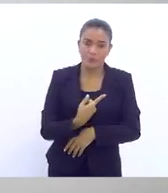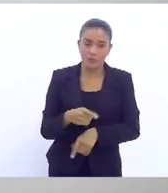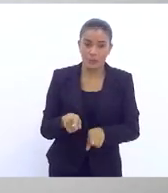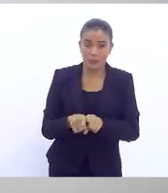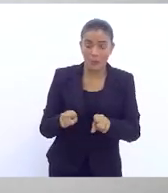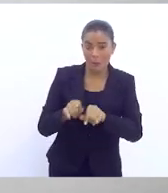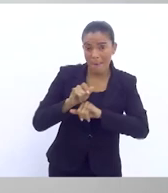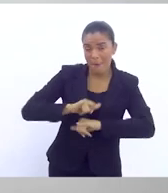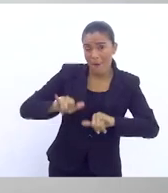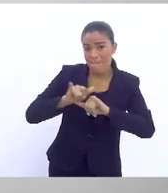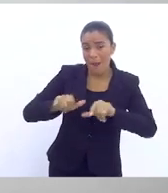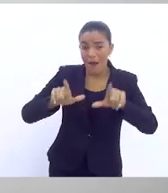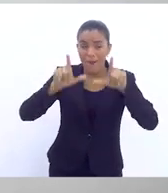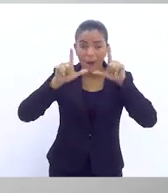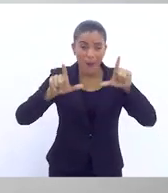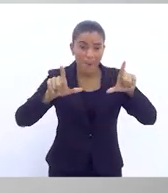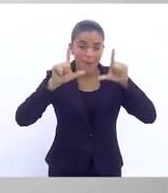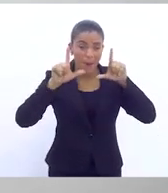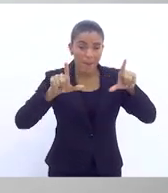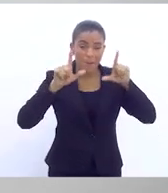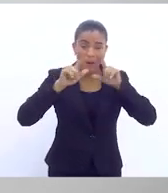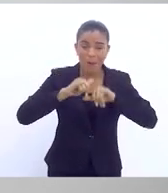escândalos sucessivos